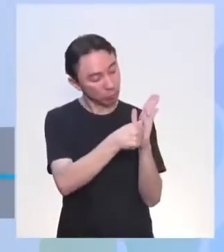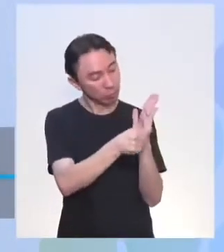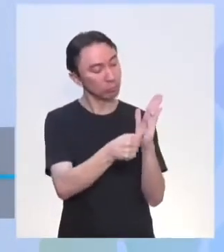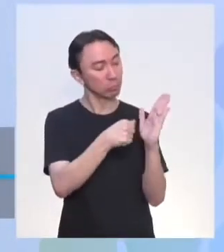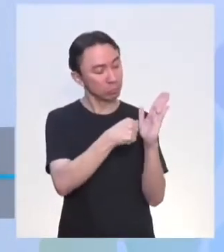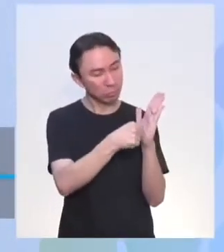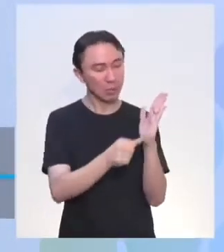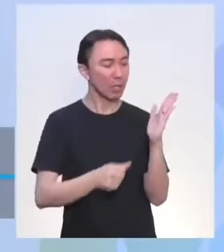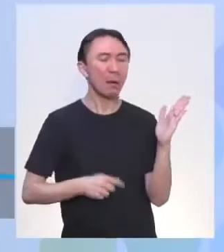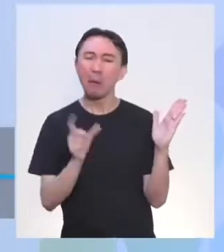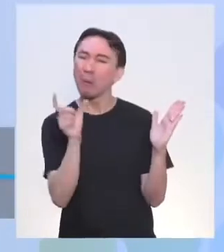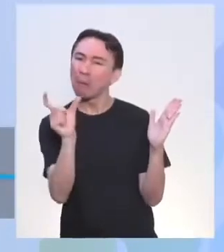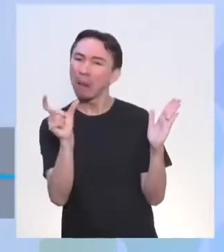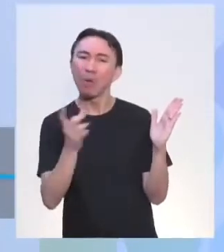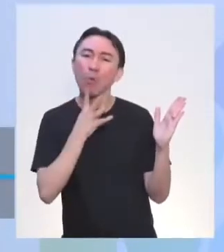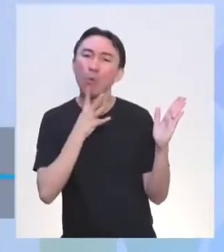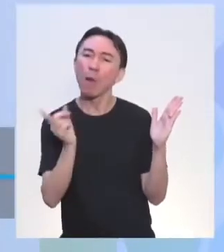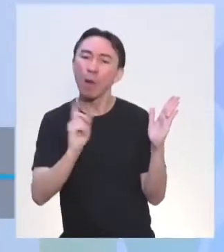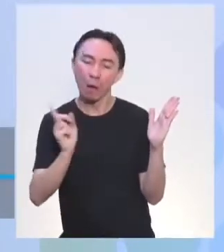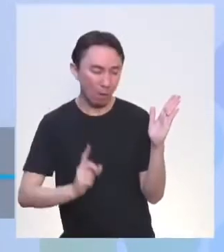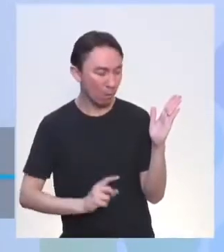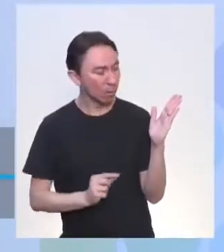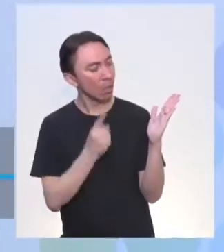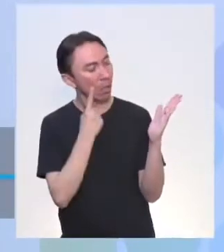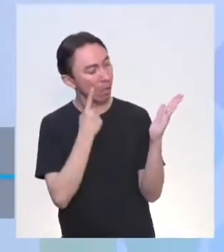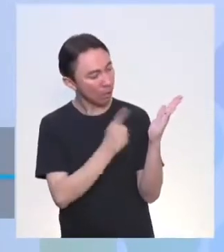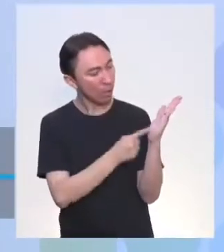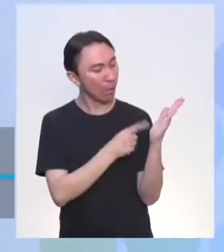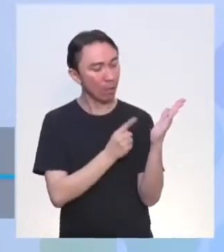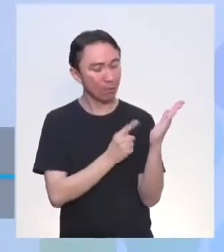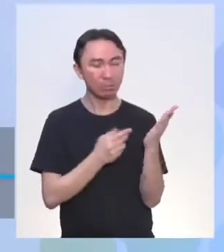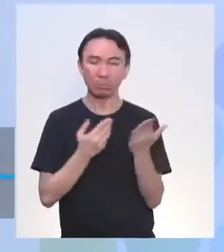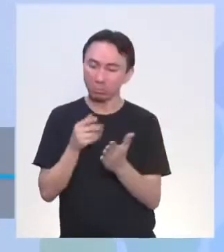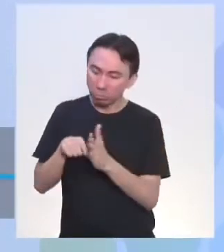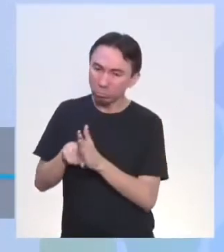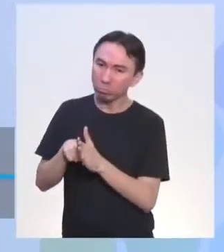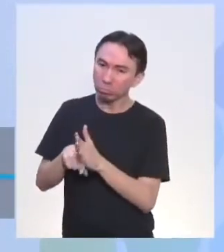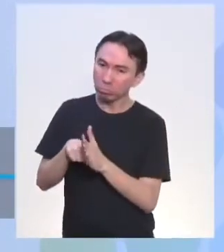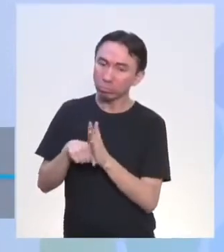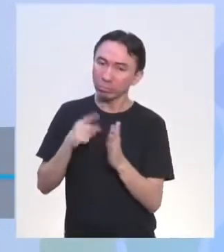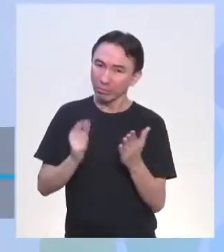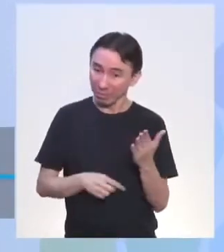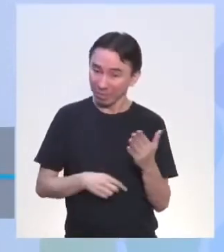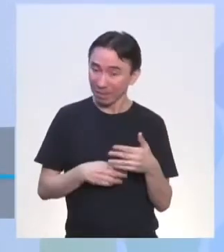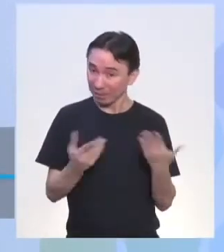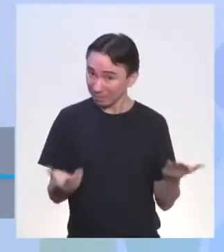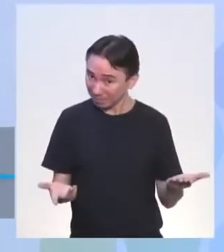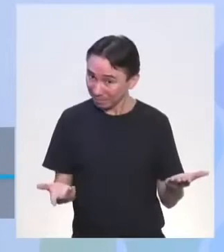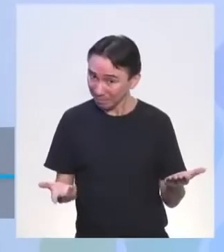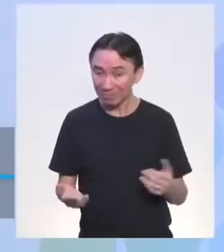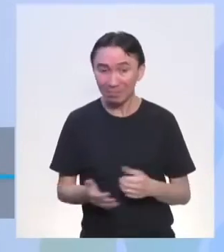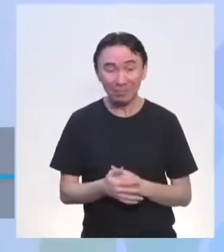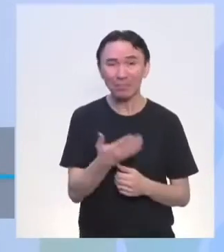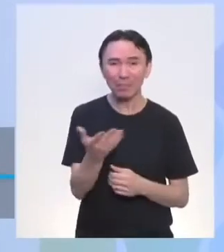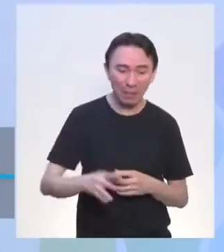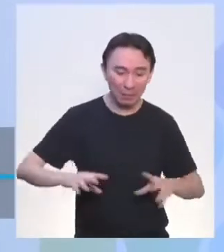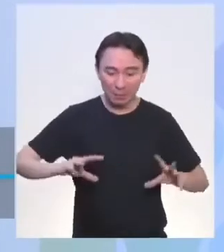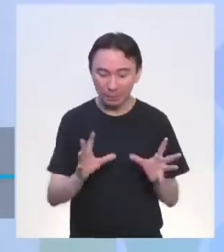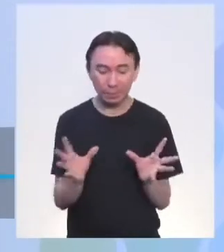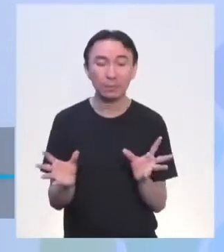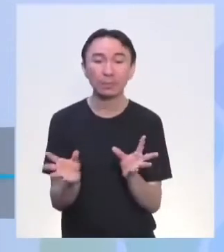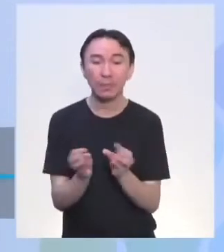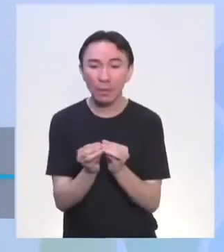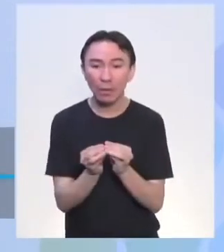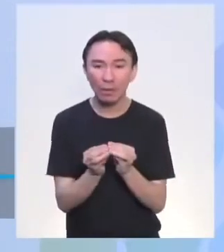palavras que você não conhece. Então, o resumo, sempre pensar, a gente comentou naquelas aulas também, né? que se você conseguiu fazer